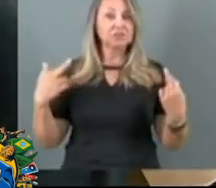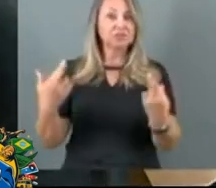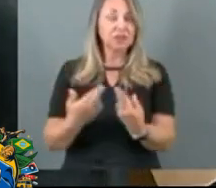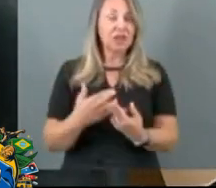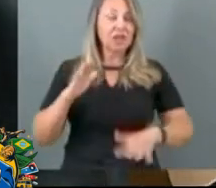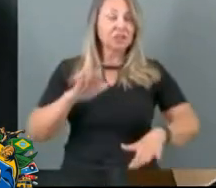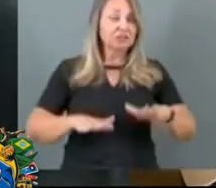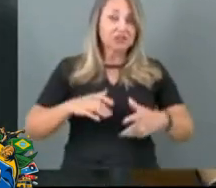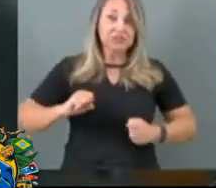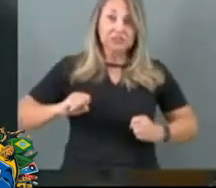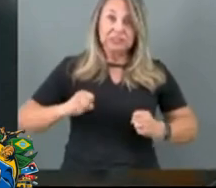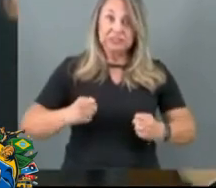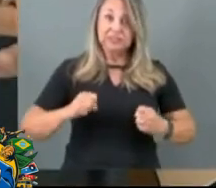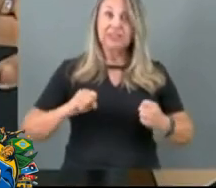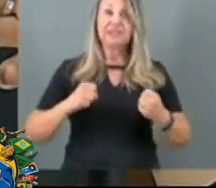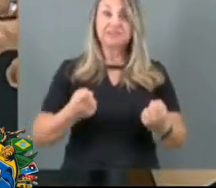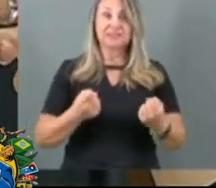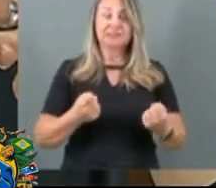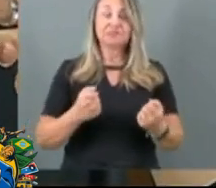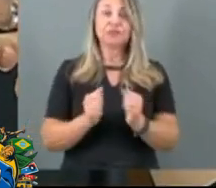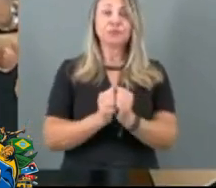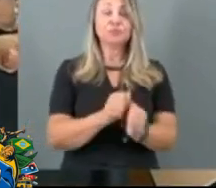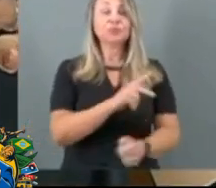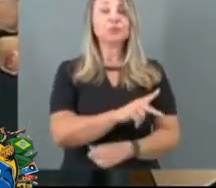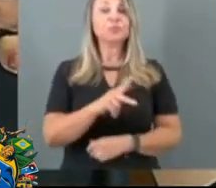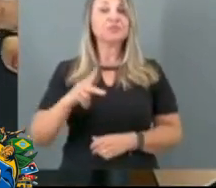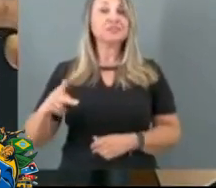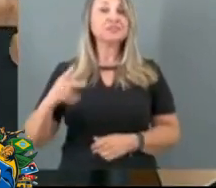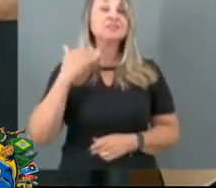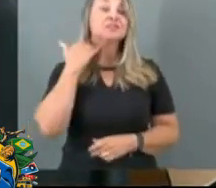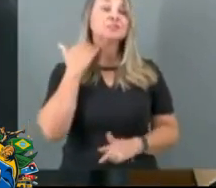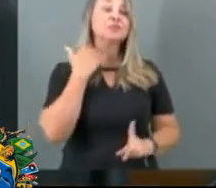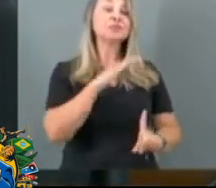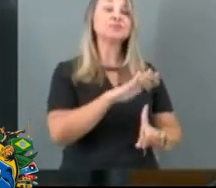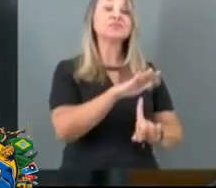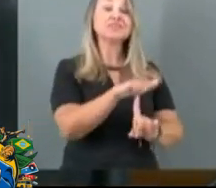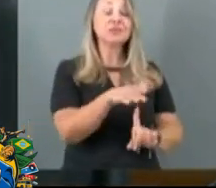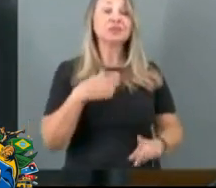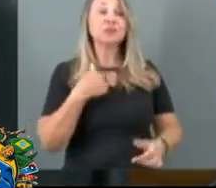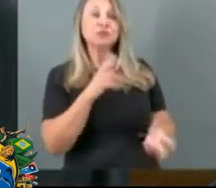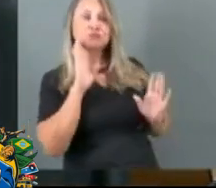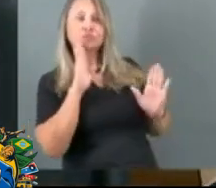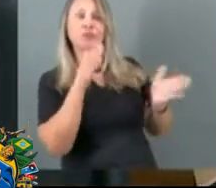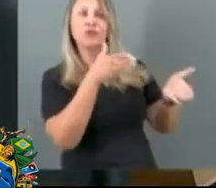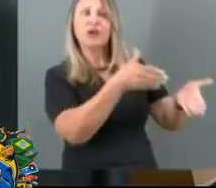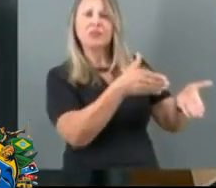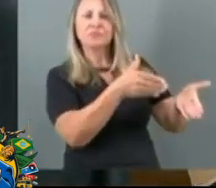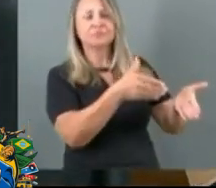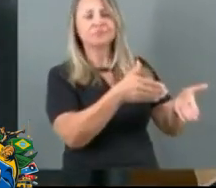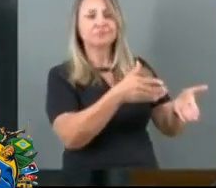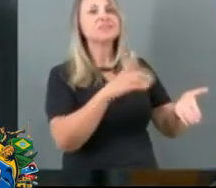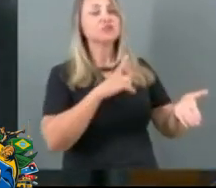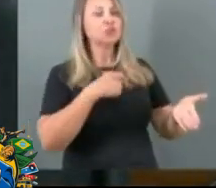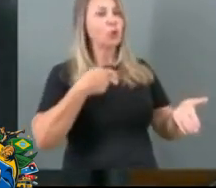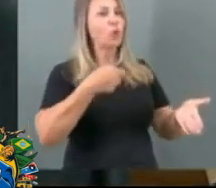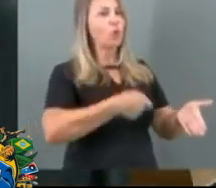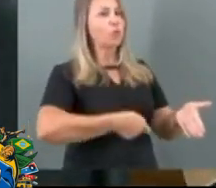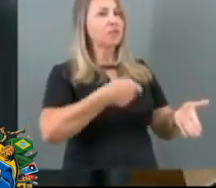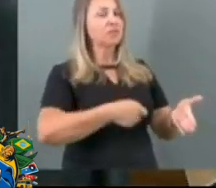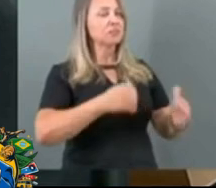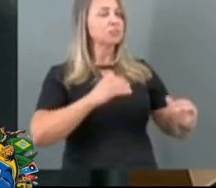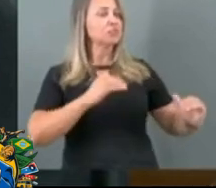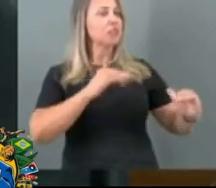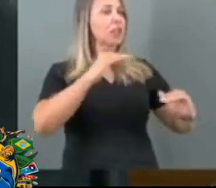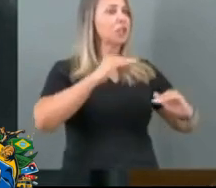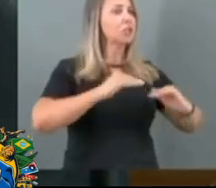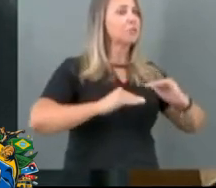tensa, era para o presidente do Banco Central que a gente olhava. E ele tinha a obrigação de ser